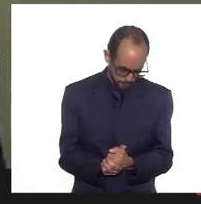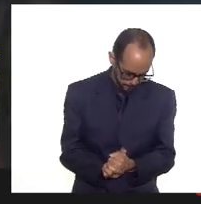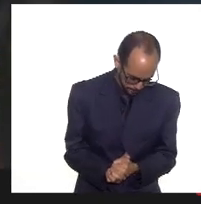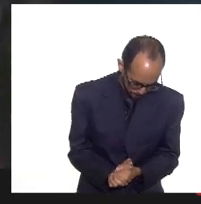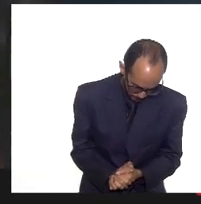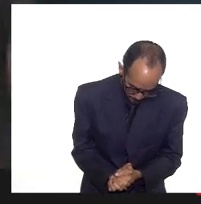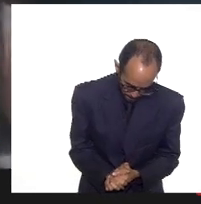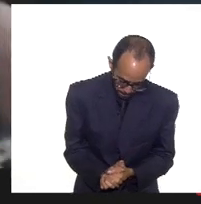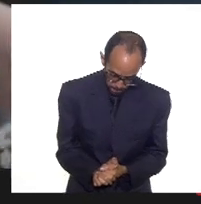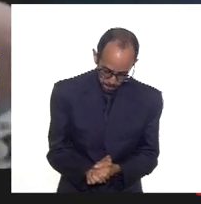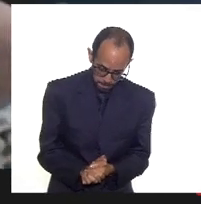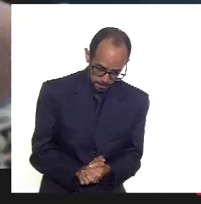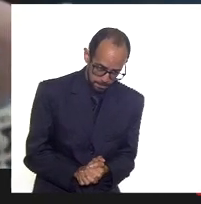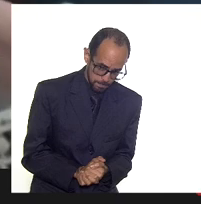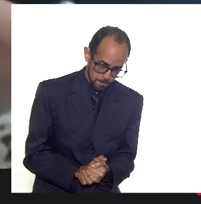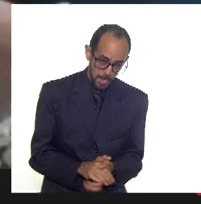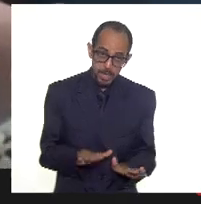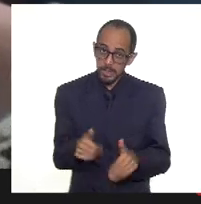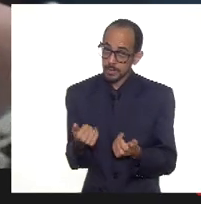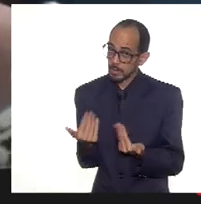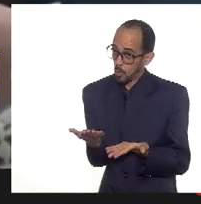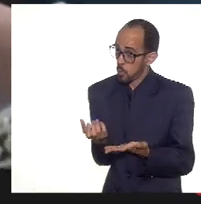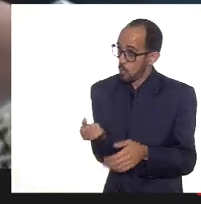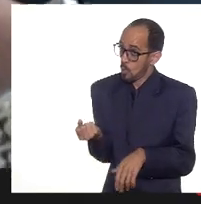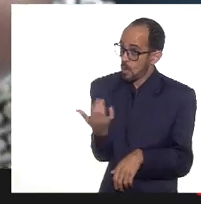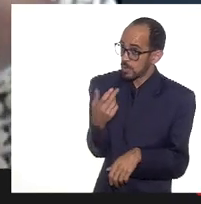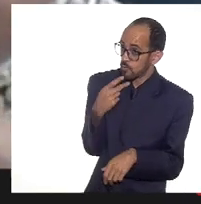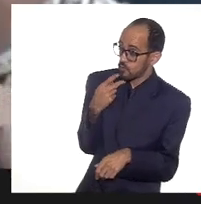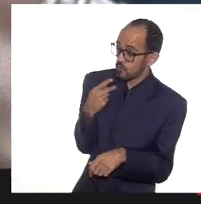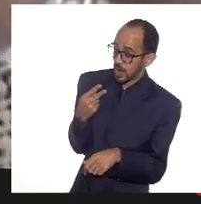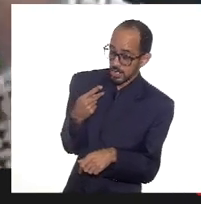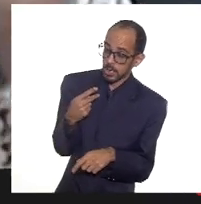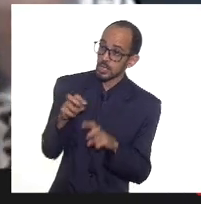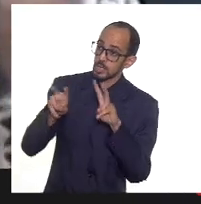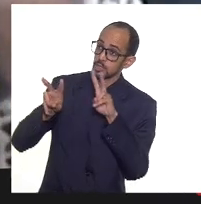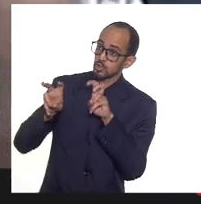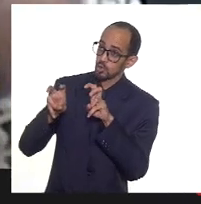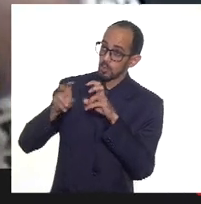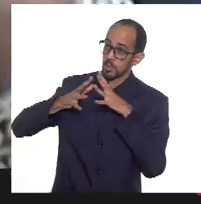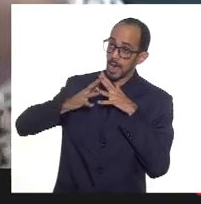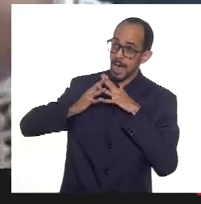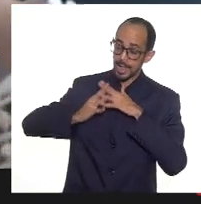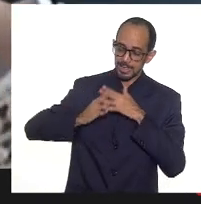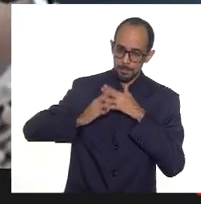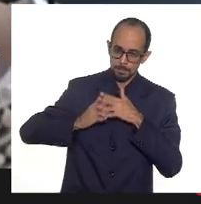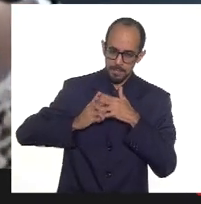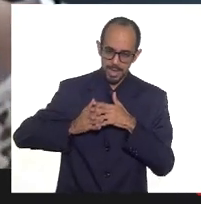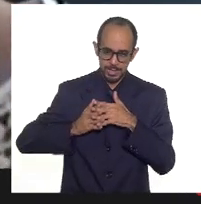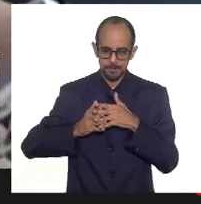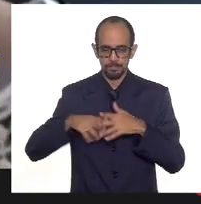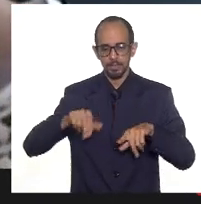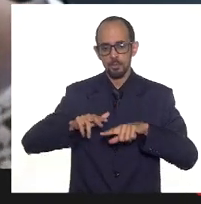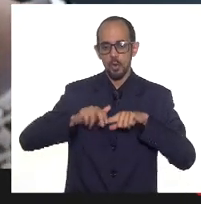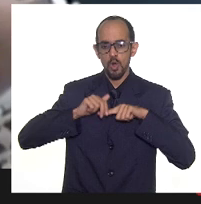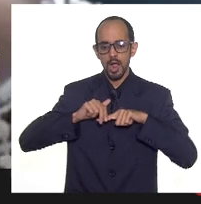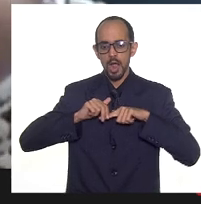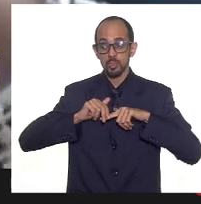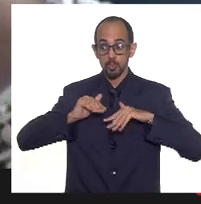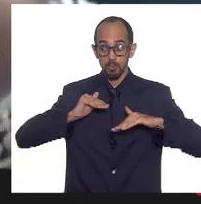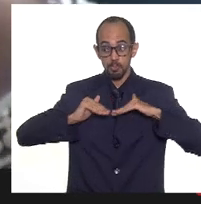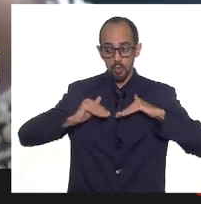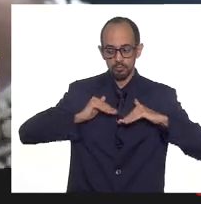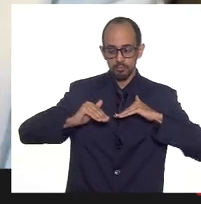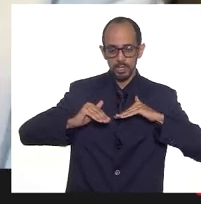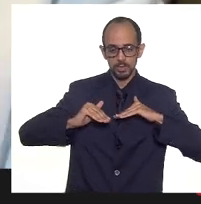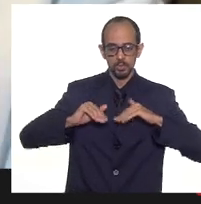Pois não, deputada. Quando eu me referi à questão do atrapalha em termos de movimentação, eu estava me